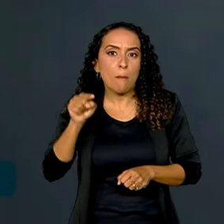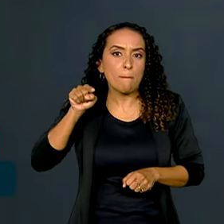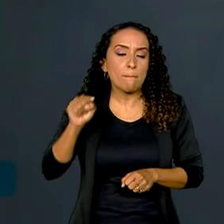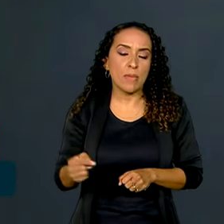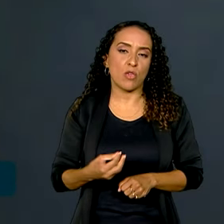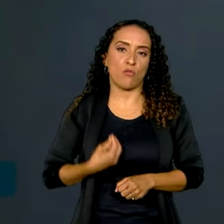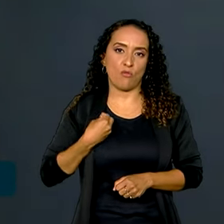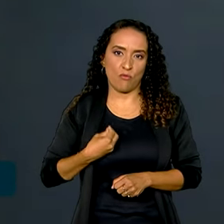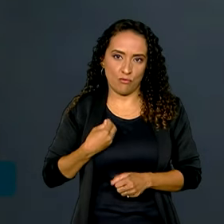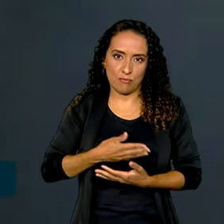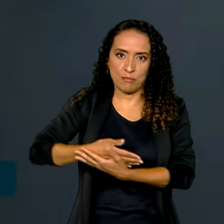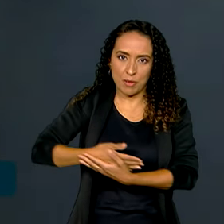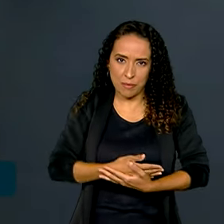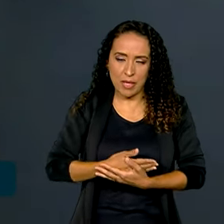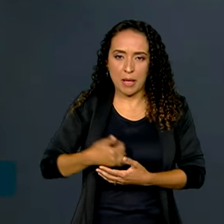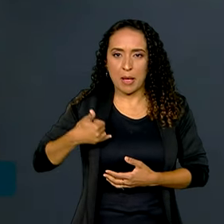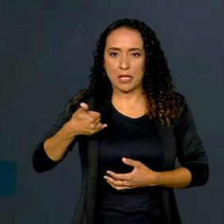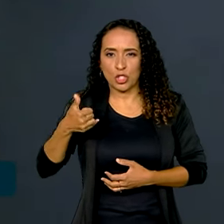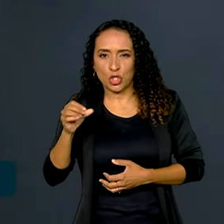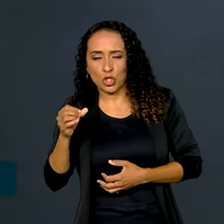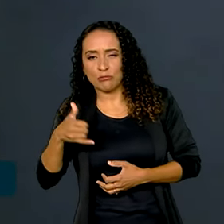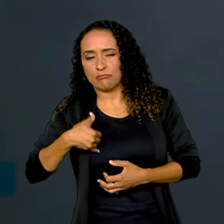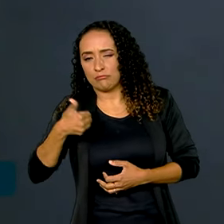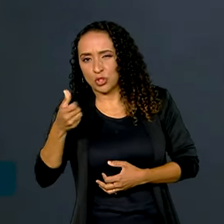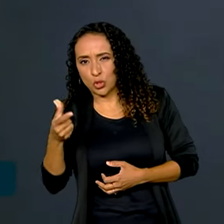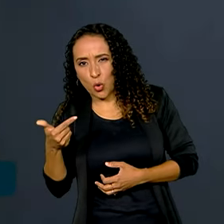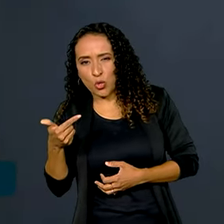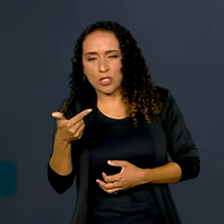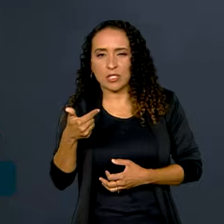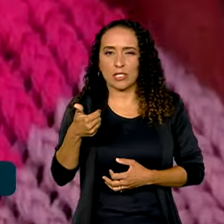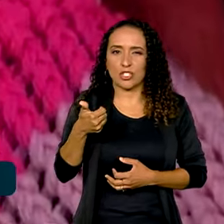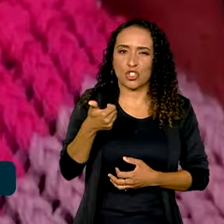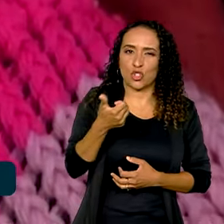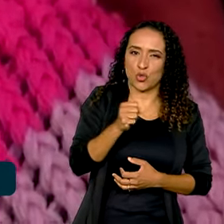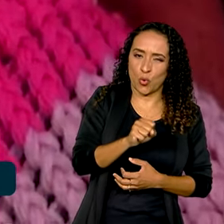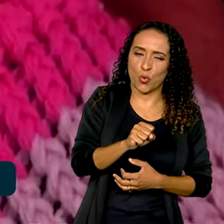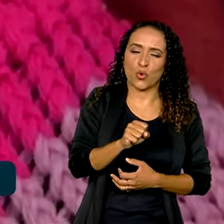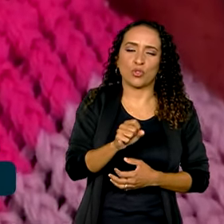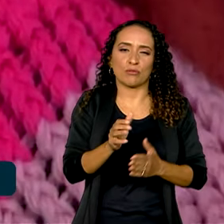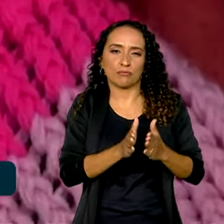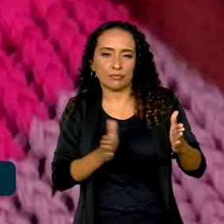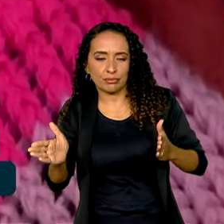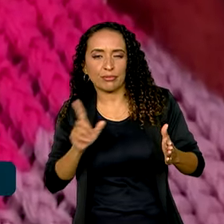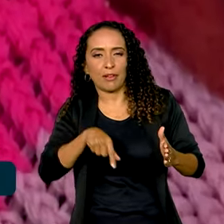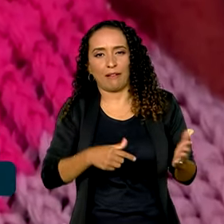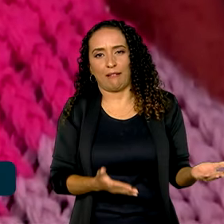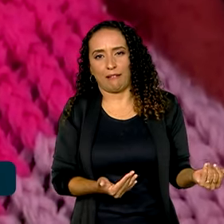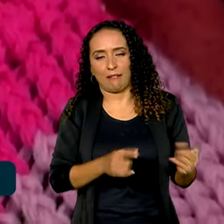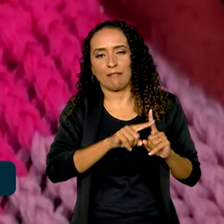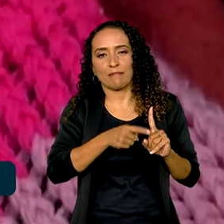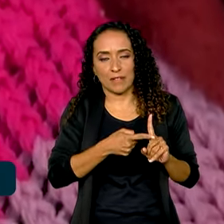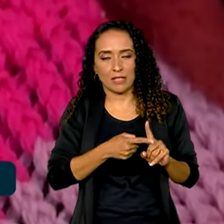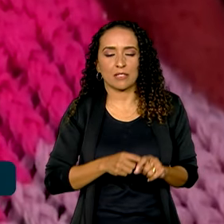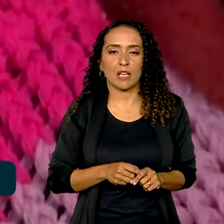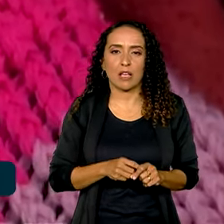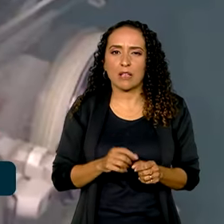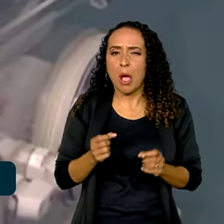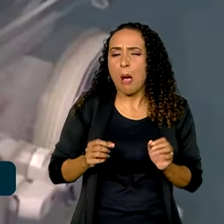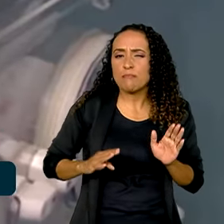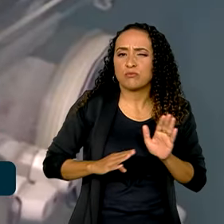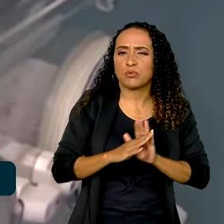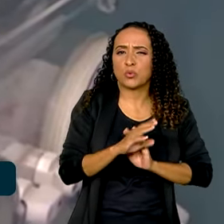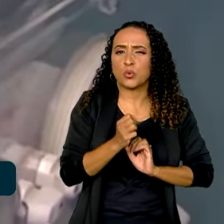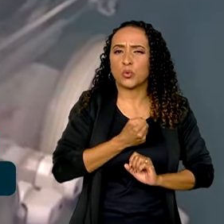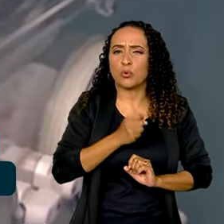vivos de mães entre 12 e 18 anos idade considerada gravidez na adolescência o maior número de